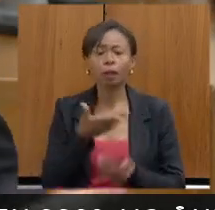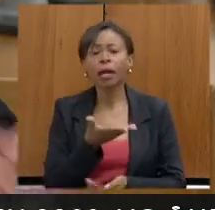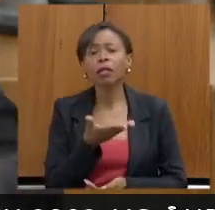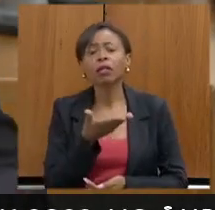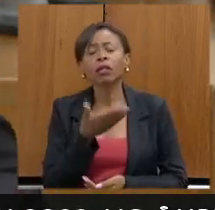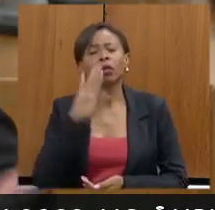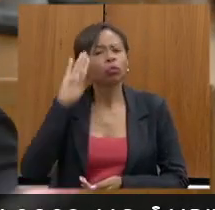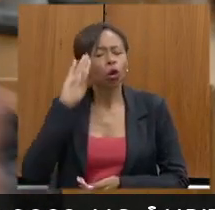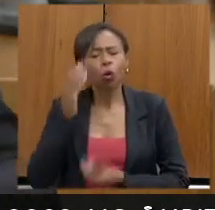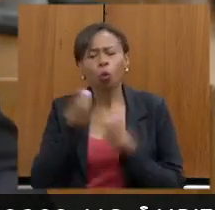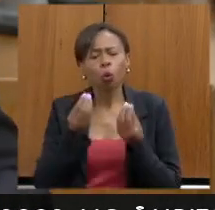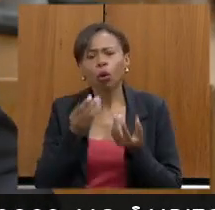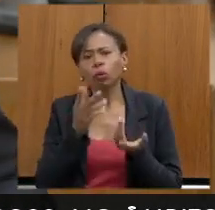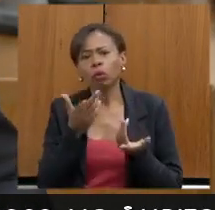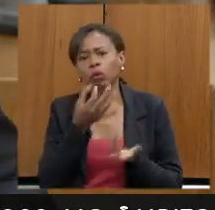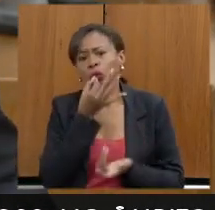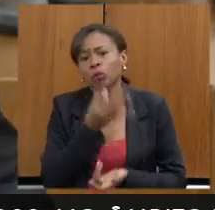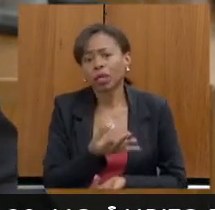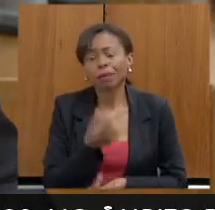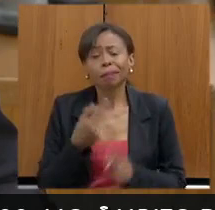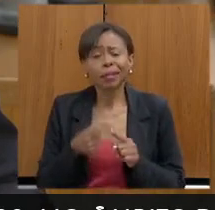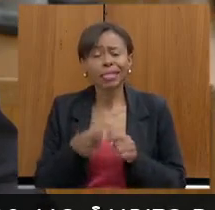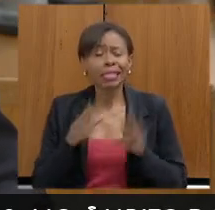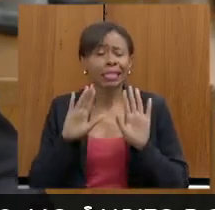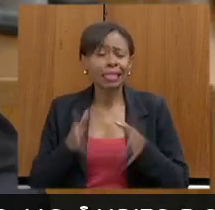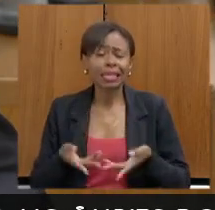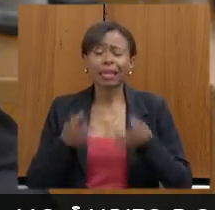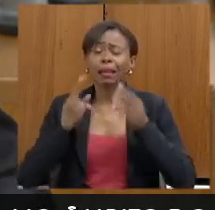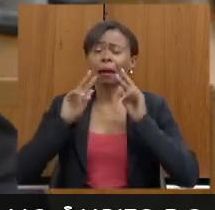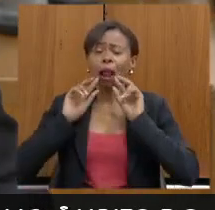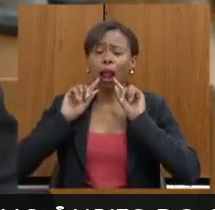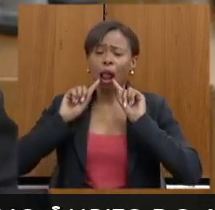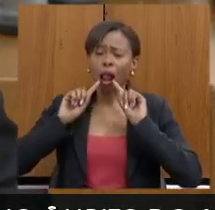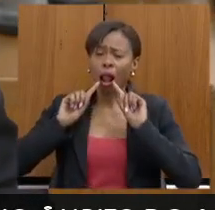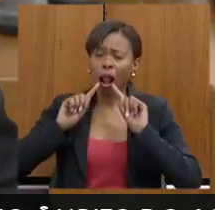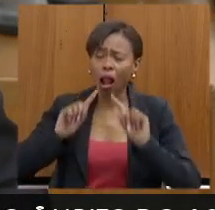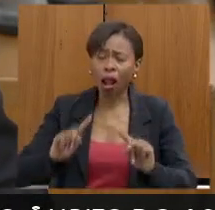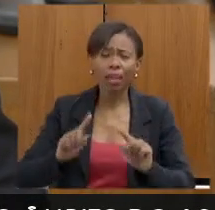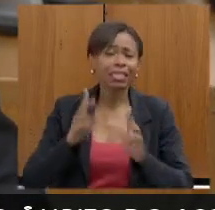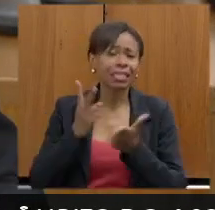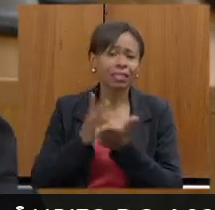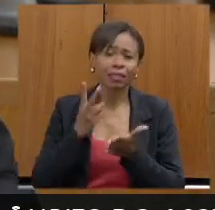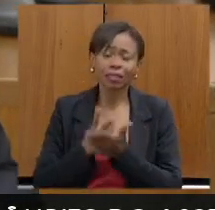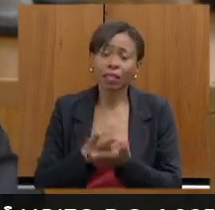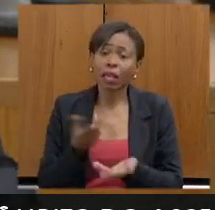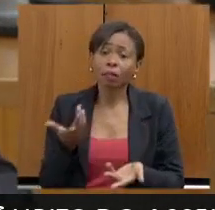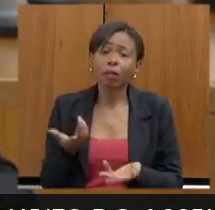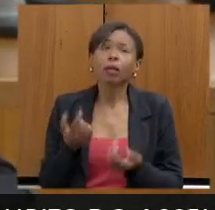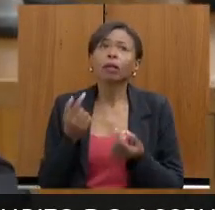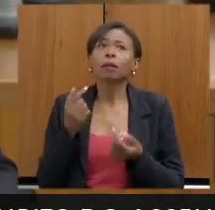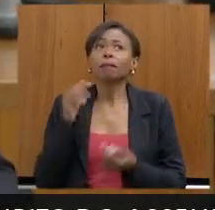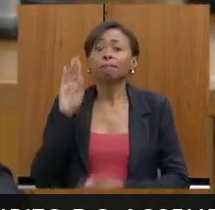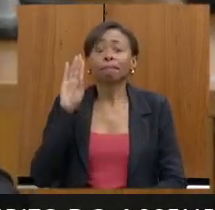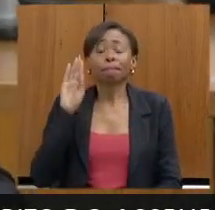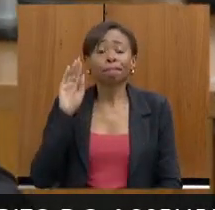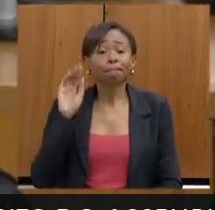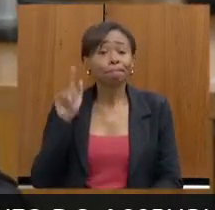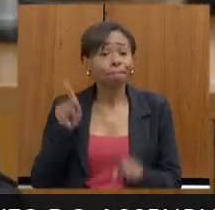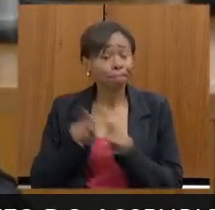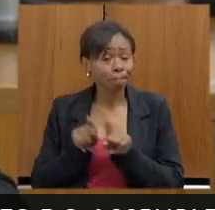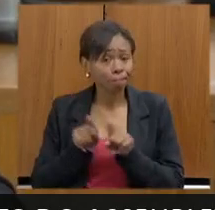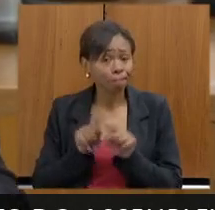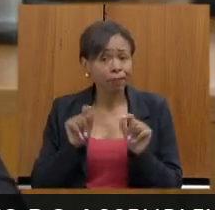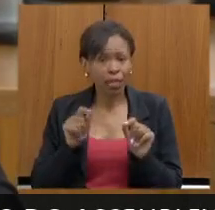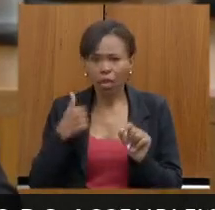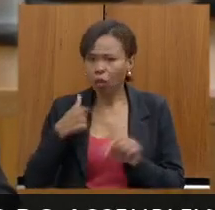pra gente ver uma reclamação constante aí principalmente vindo dos caquis a respeito e inclusive Comandante